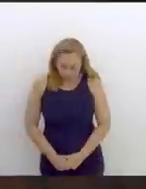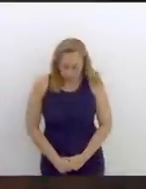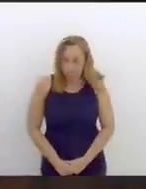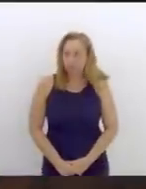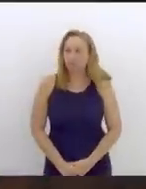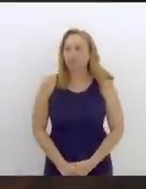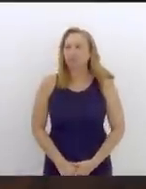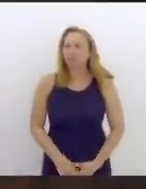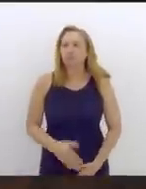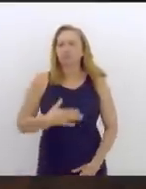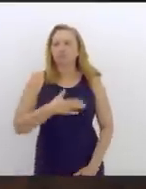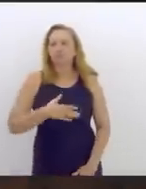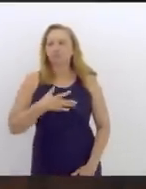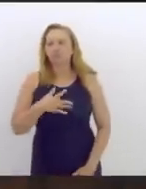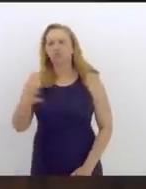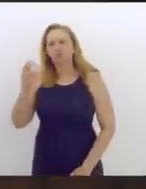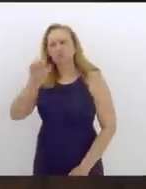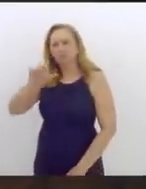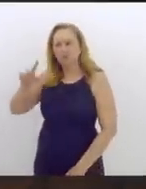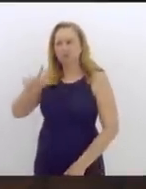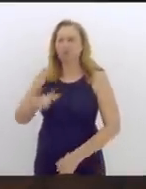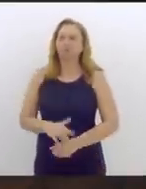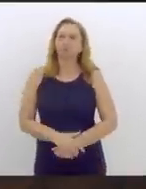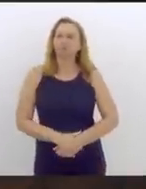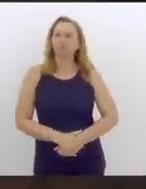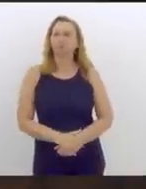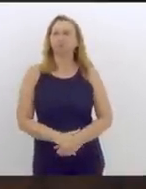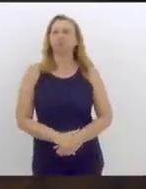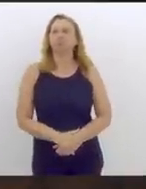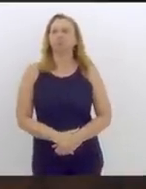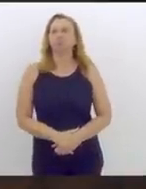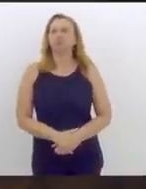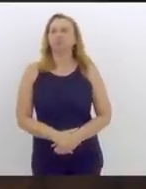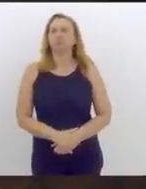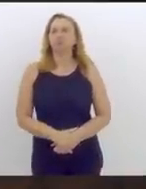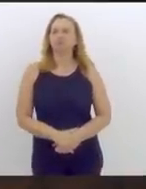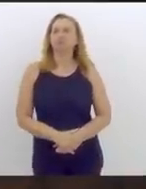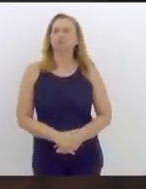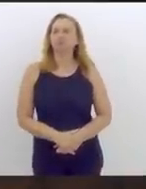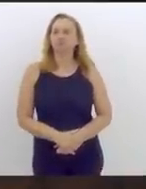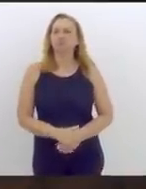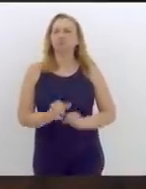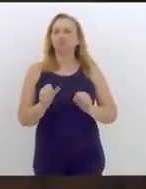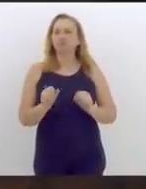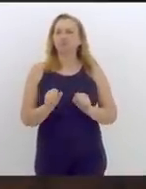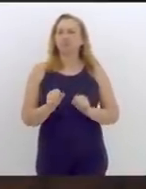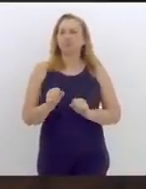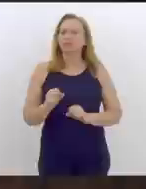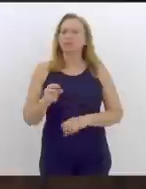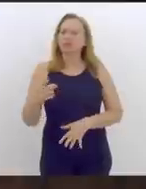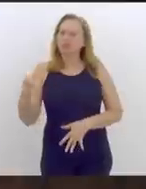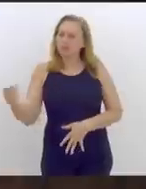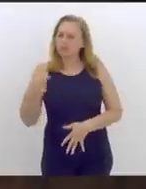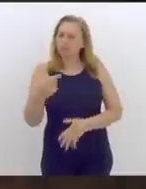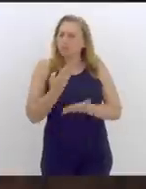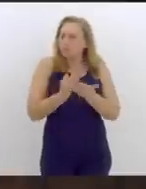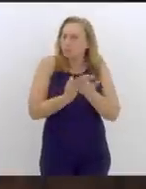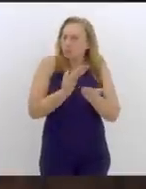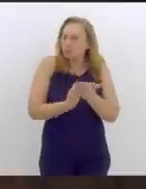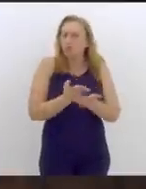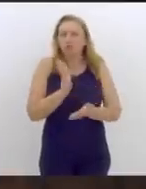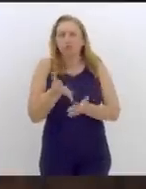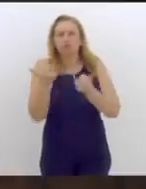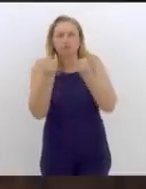que o coronel levasse Coronel por gentileza que o senhor levasse ao coronel que trouxesse para gente o estudo Já que vocês tem dados